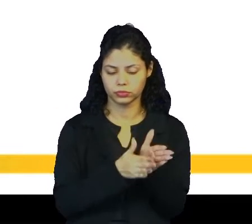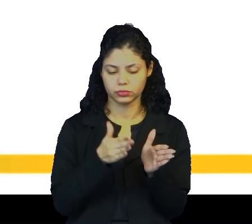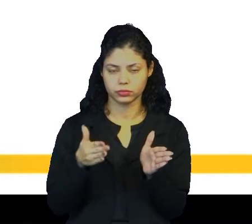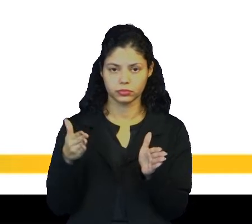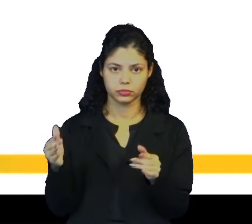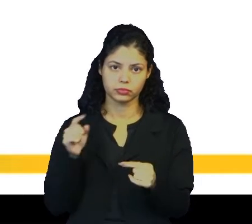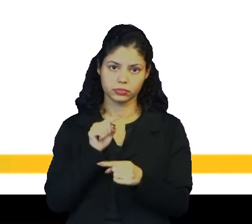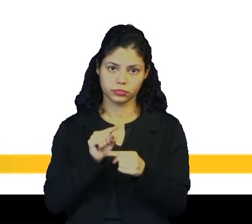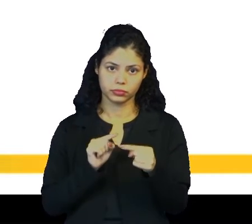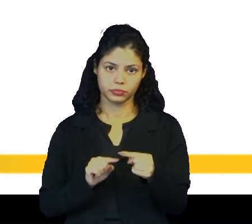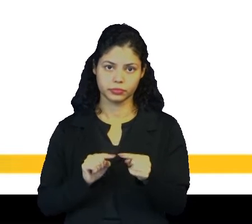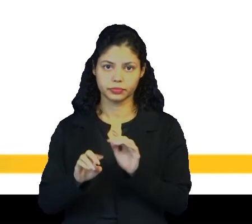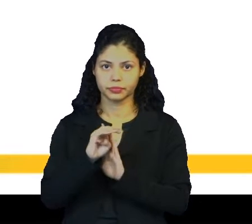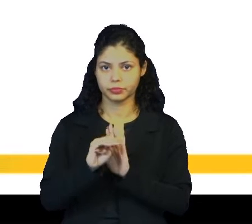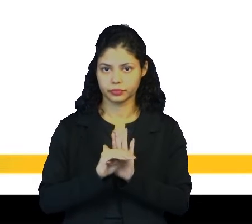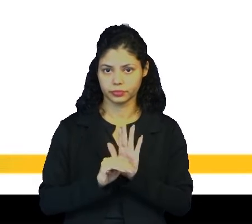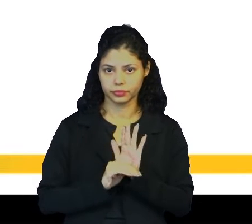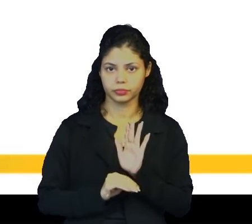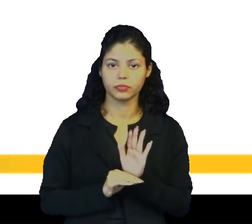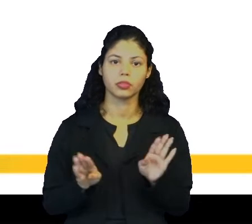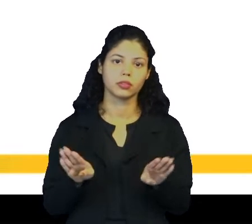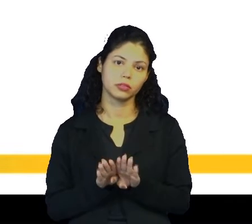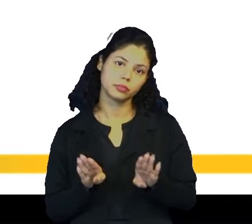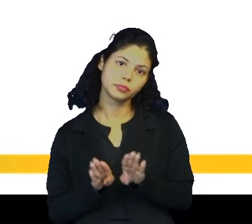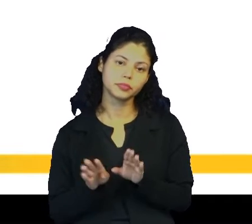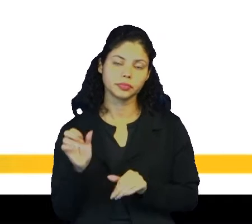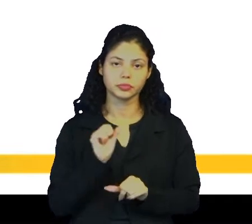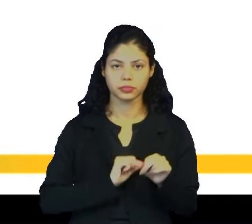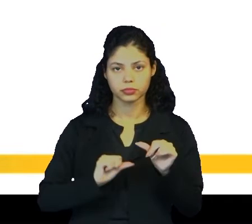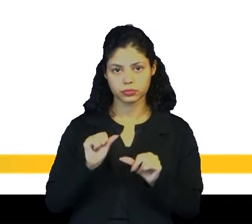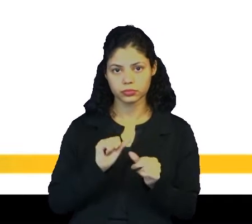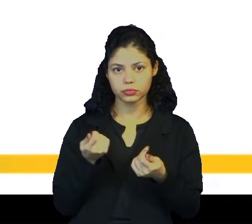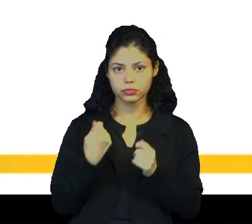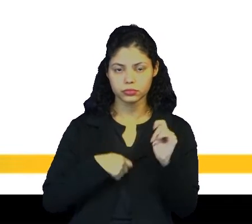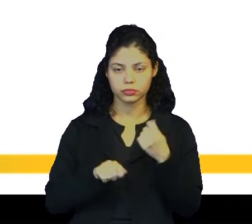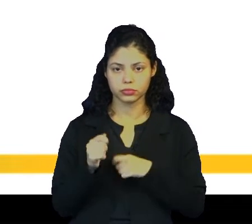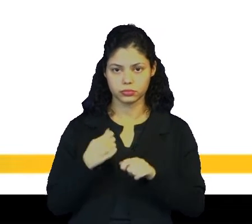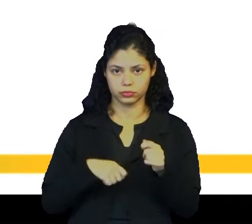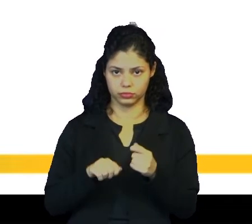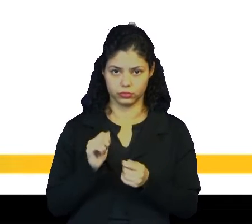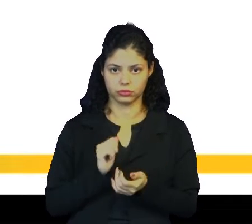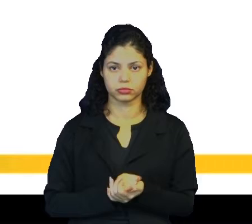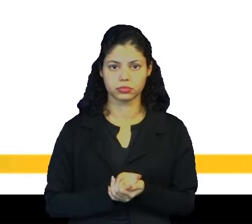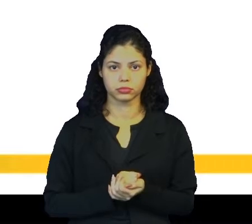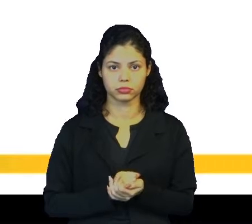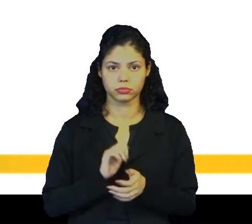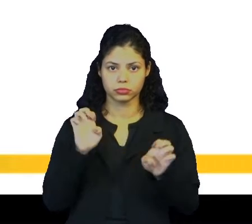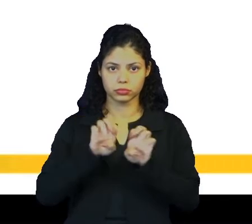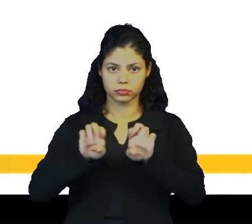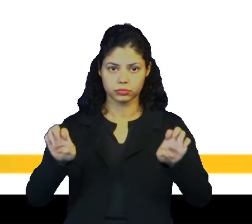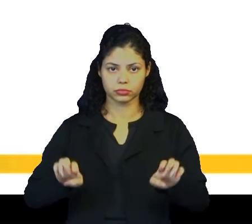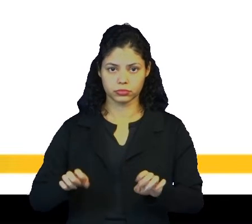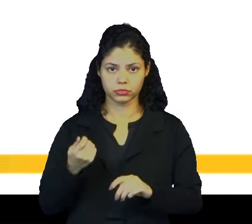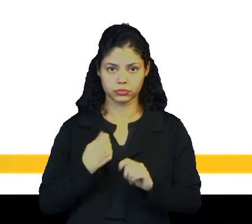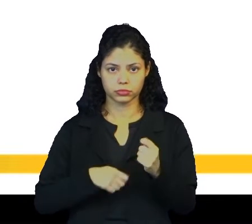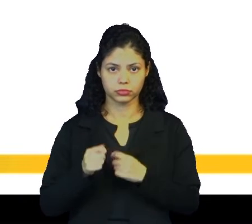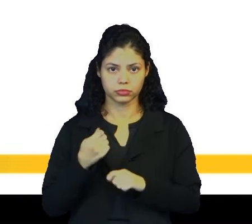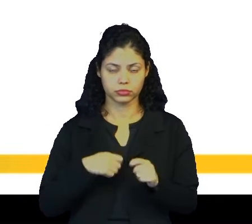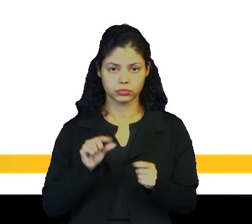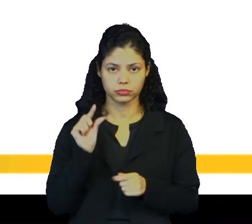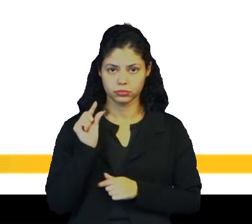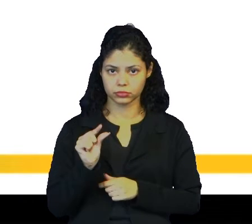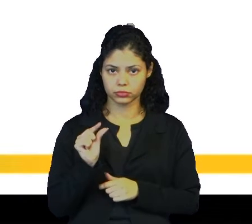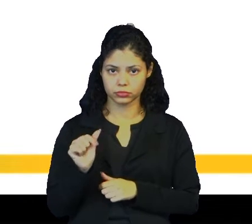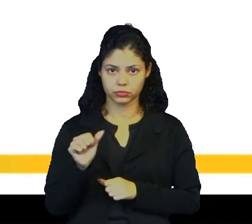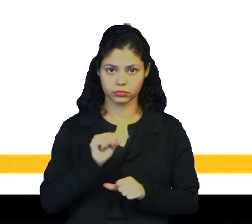ser dividida em classes, né? Também uma mudança, né, econômica, né? As estruturas econômicas, né, que